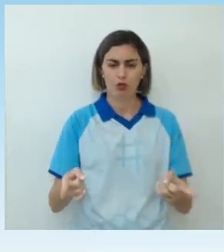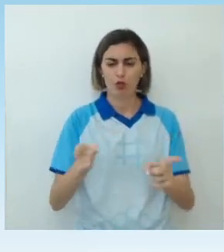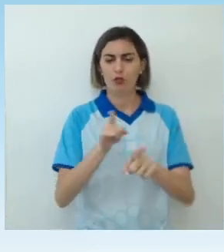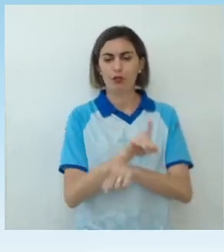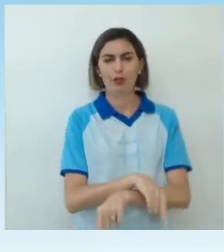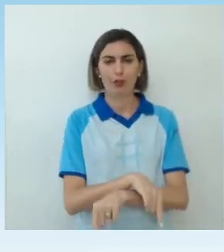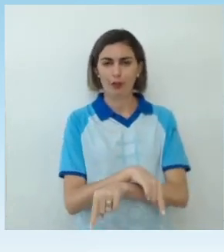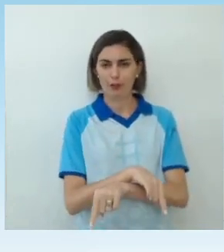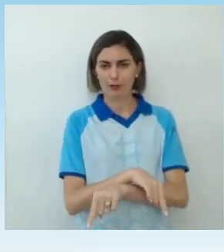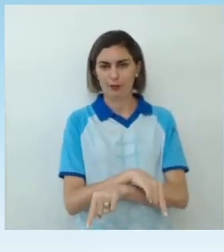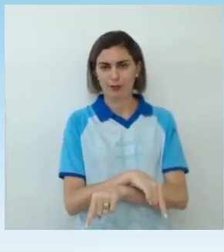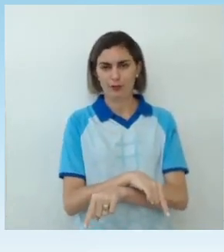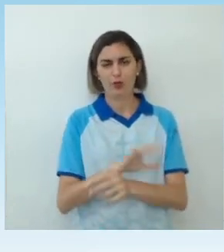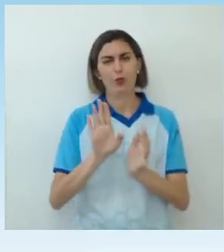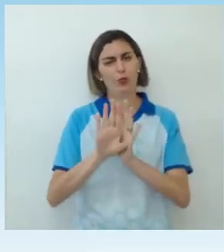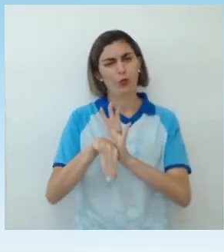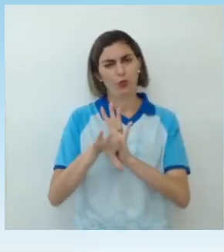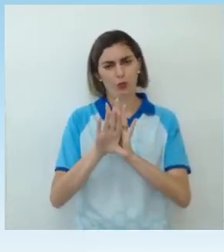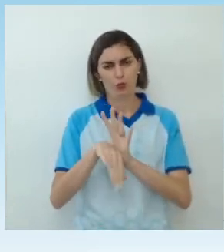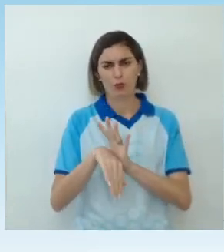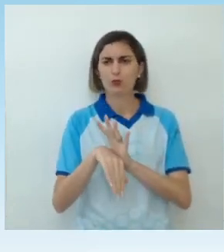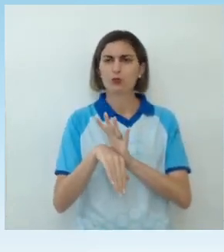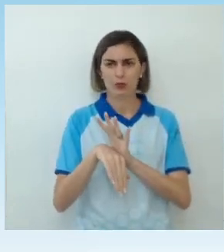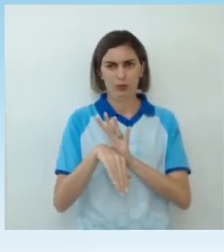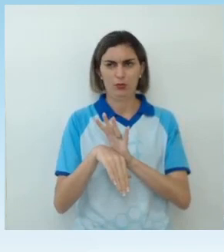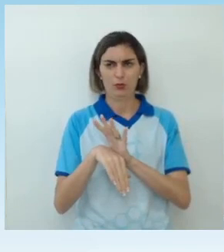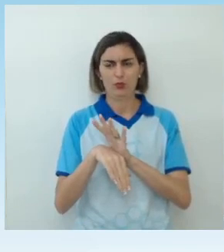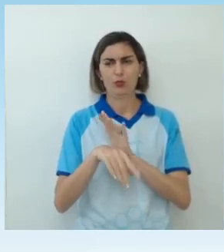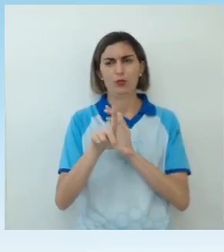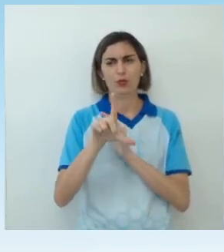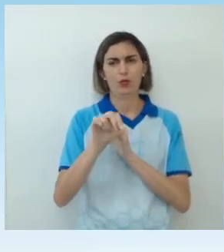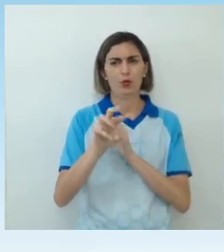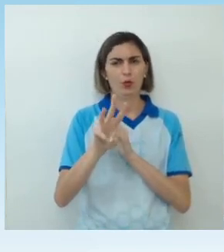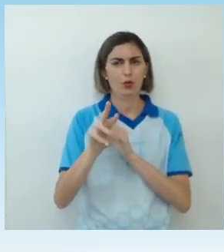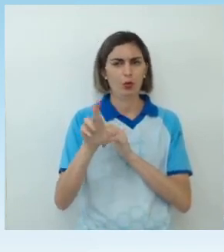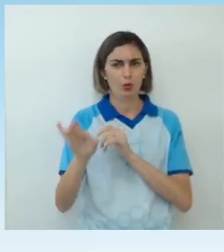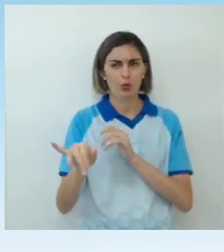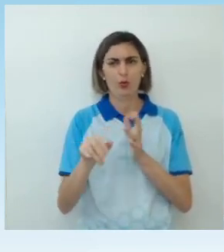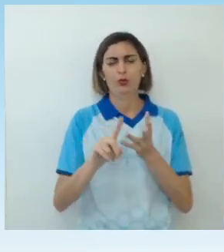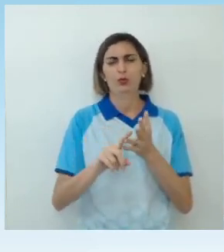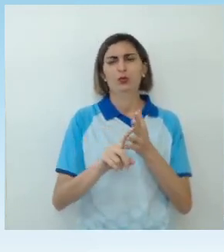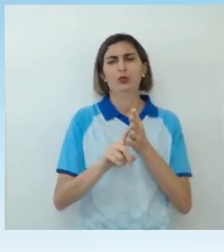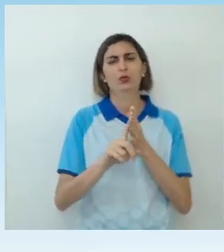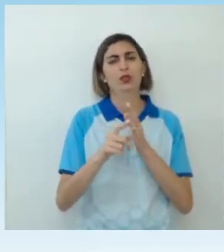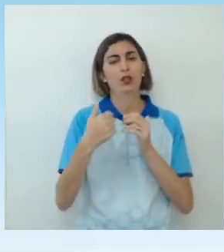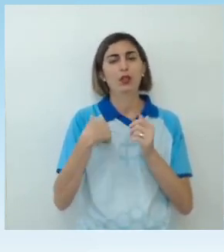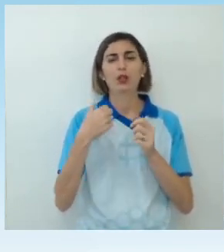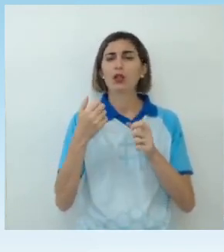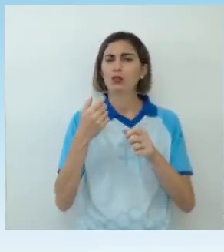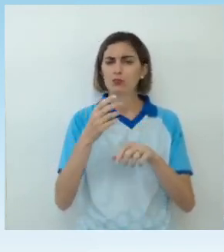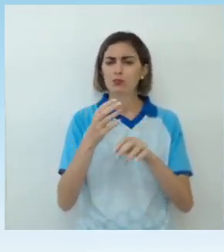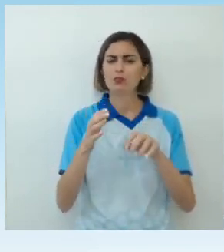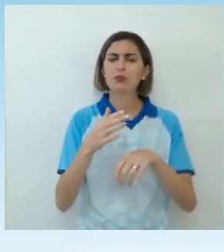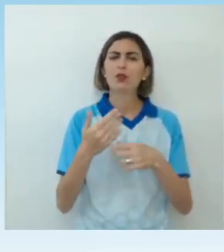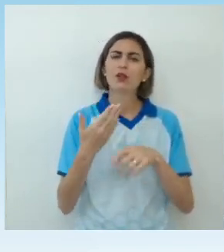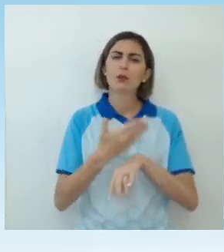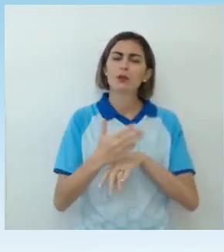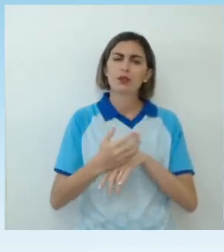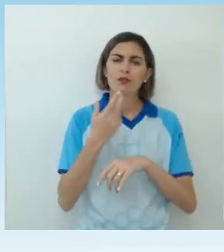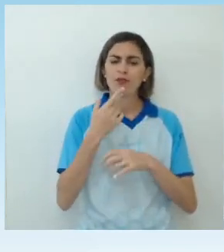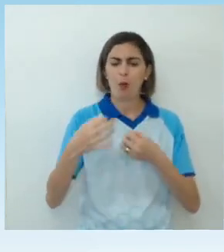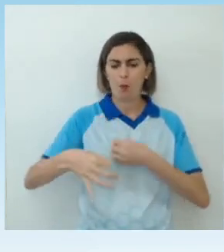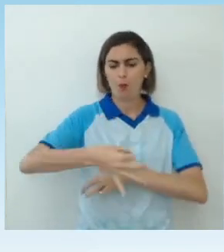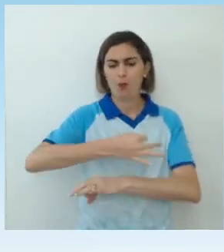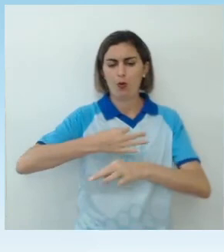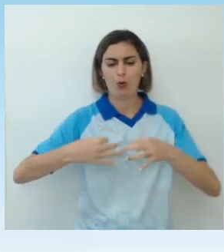inverte duas vezes o conceito de Bronsted-Lowry e aí na prática o que ele está dizendo? Mesmo que uma molécula,